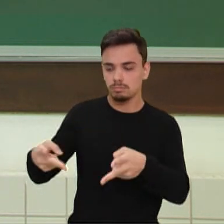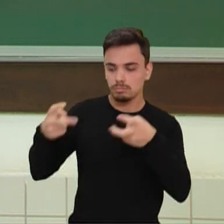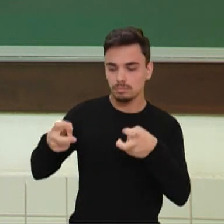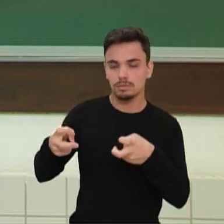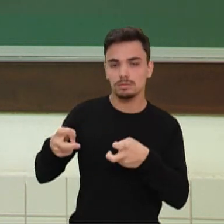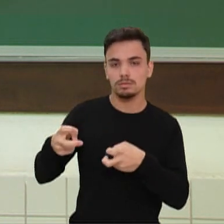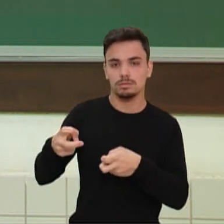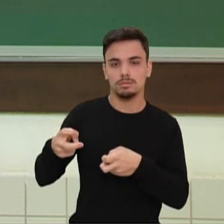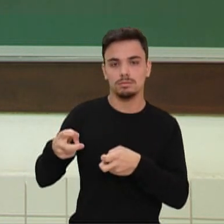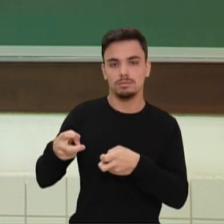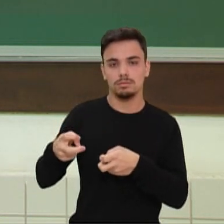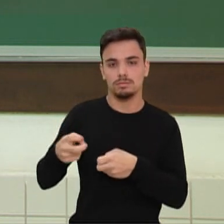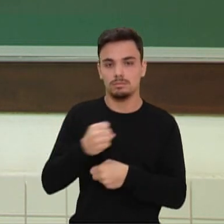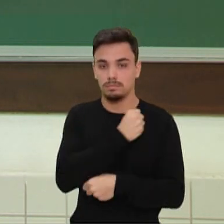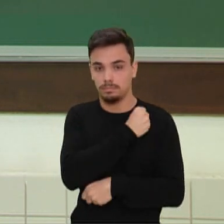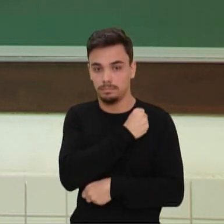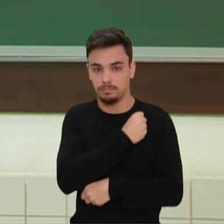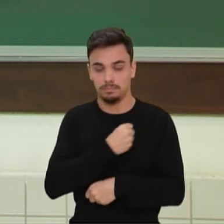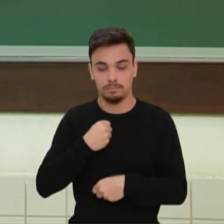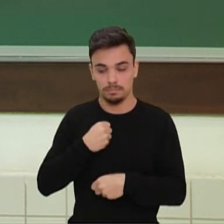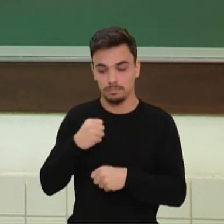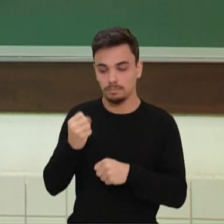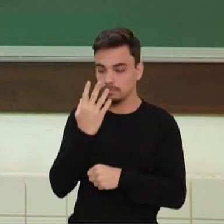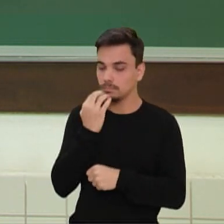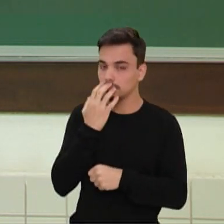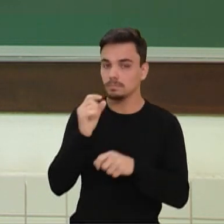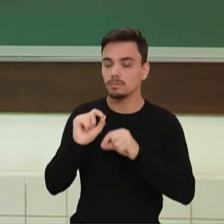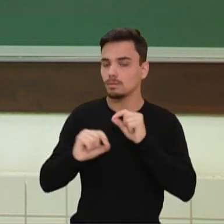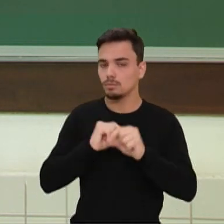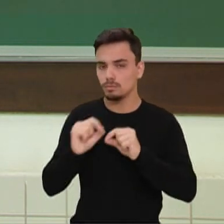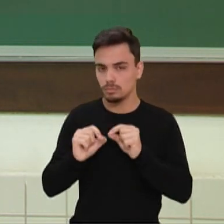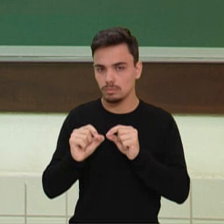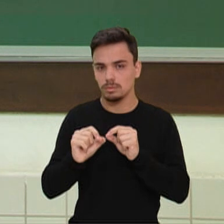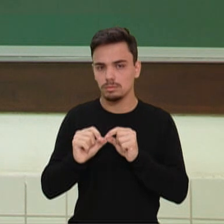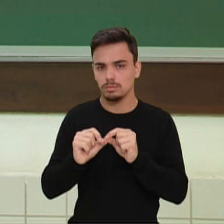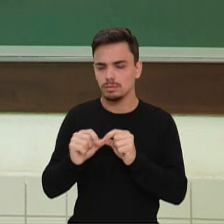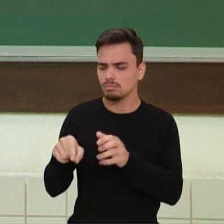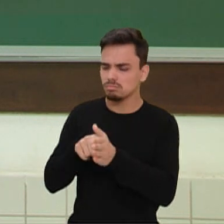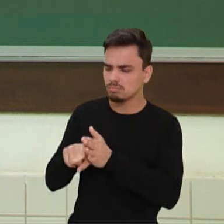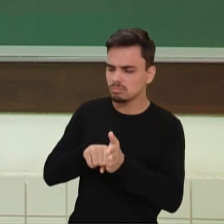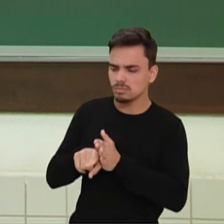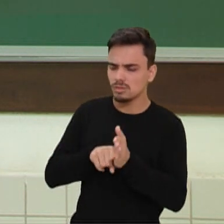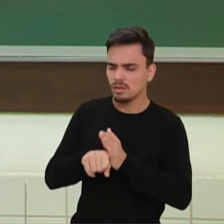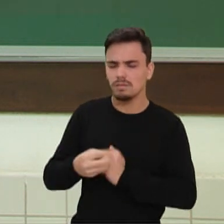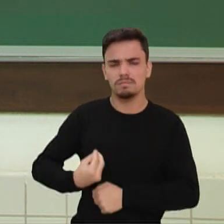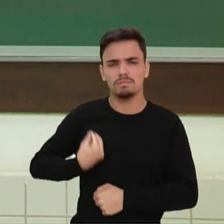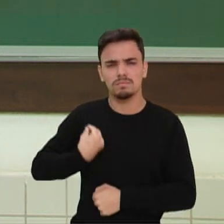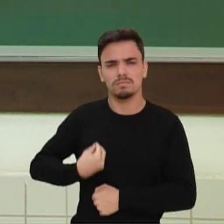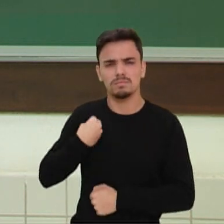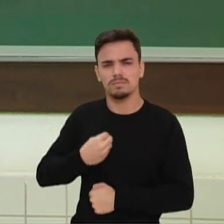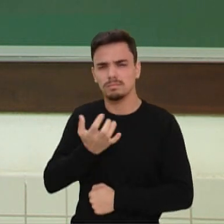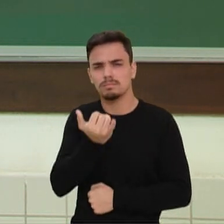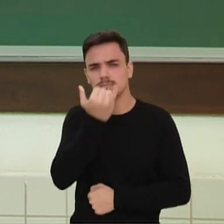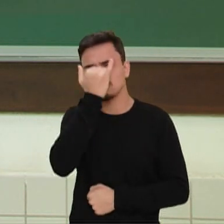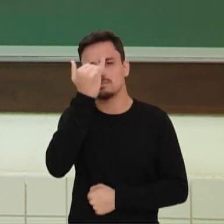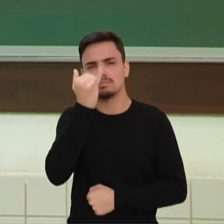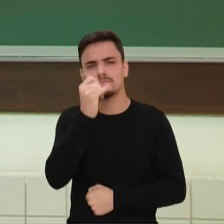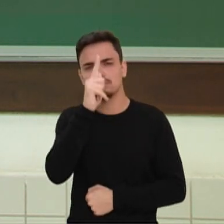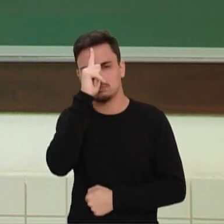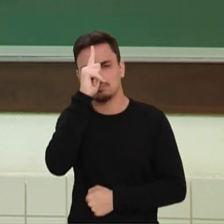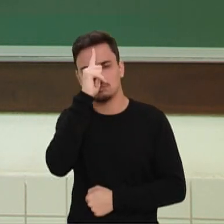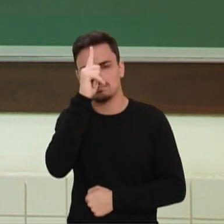o Sócrates ele questionou aquela vida trágica dos gregos, que era baseada na arte